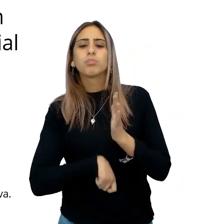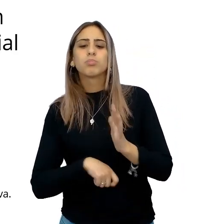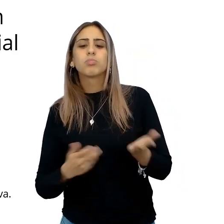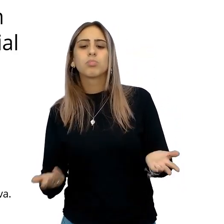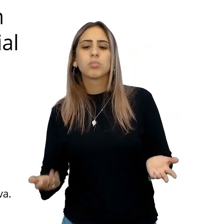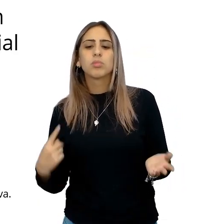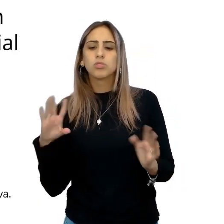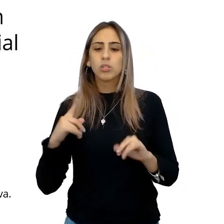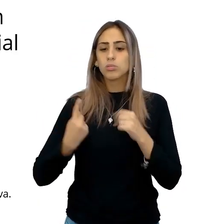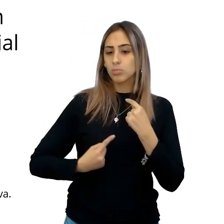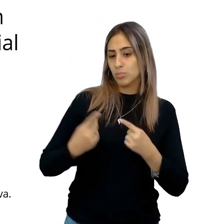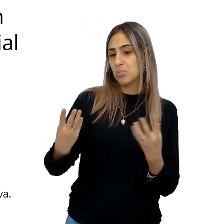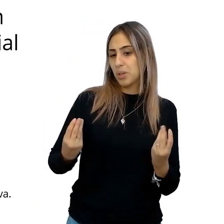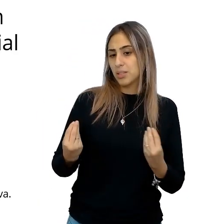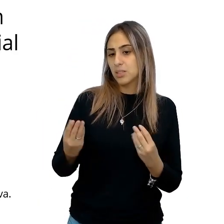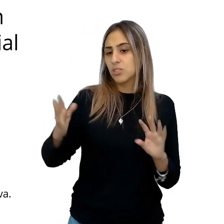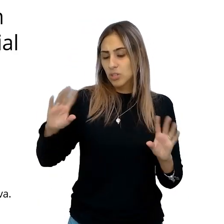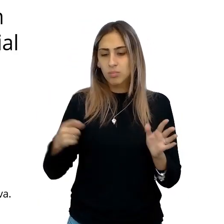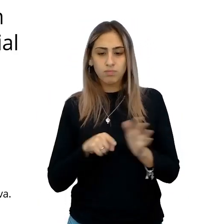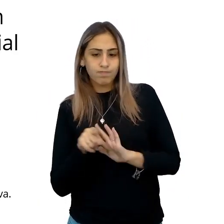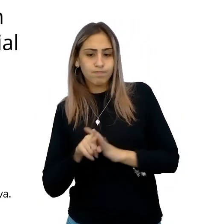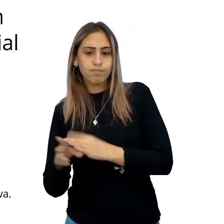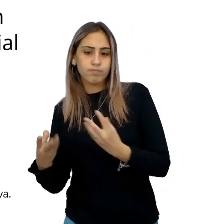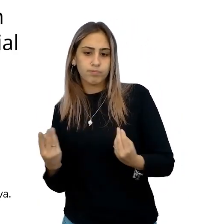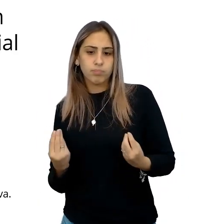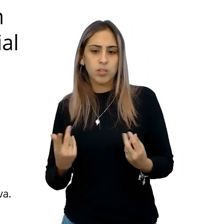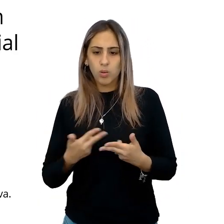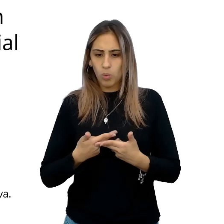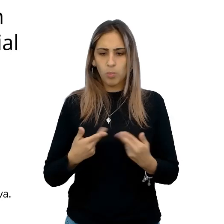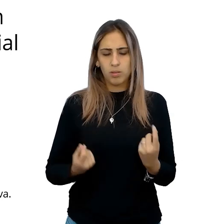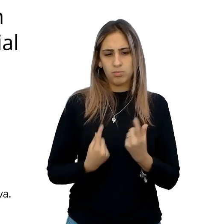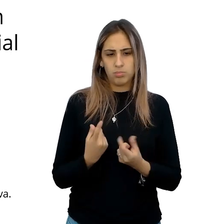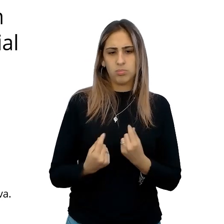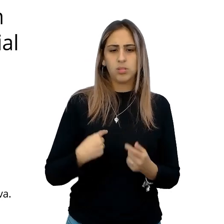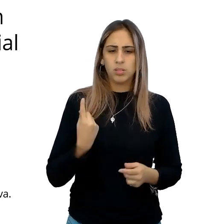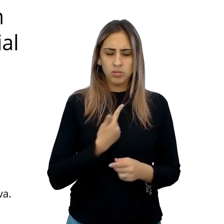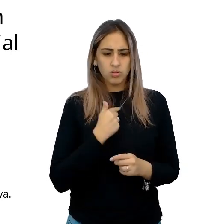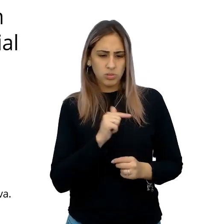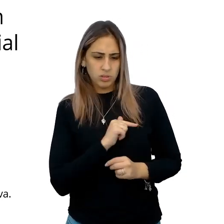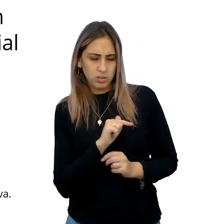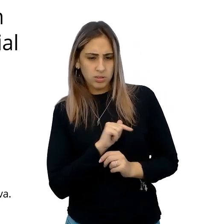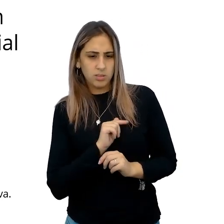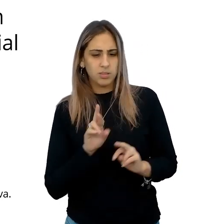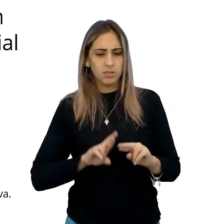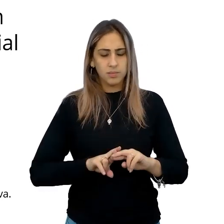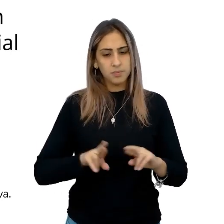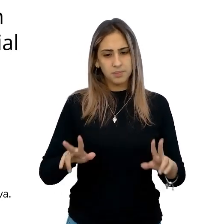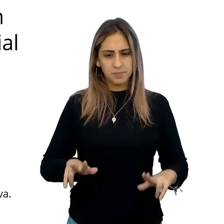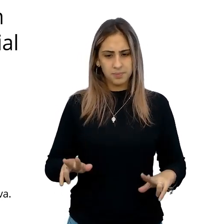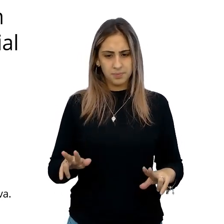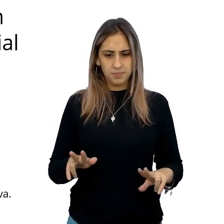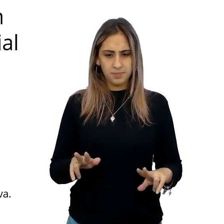Bom, já discuti bastante, já comentei, né, algumas coisas. Apesar de a gente ter diferentes